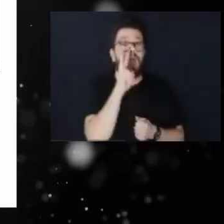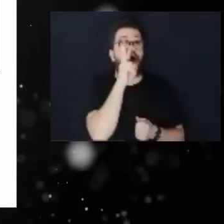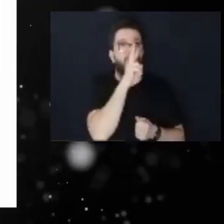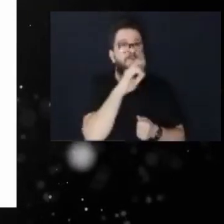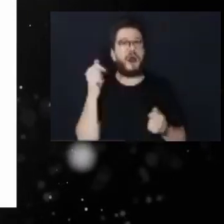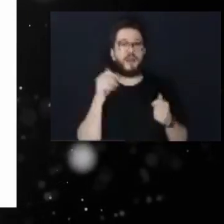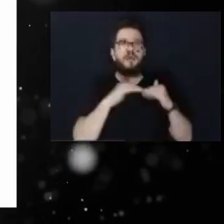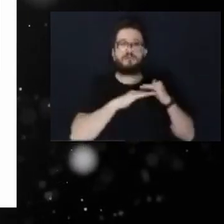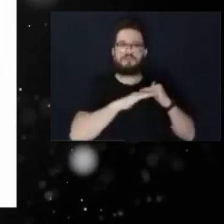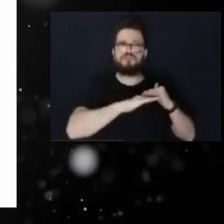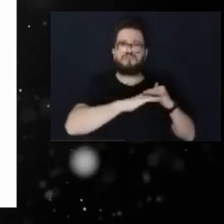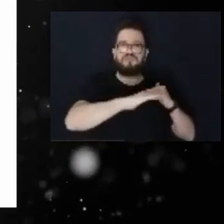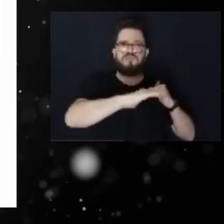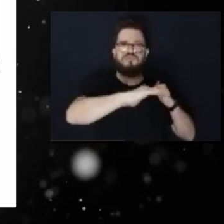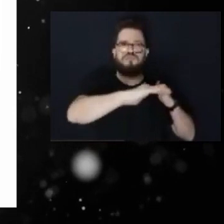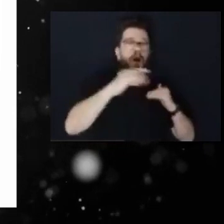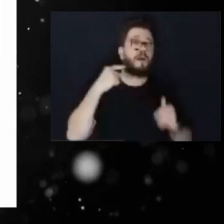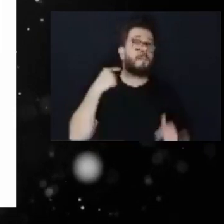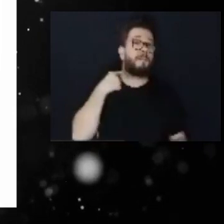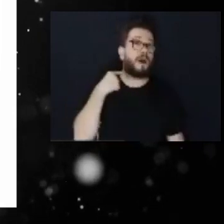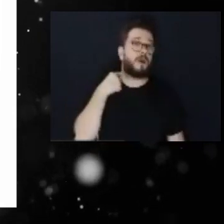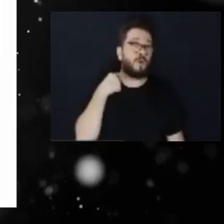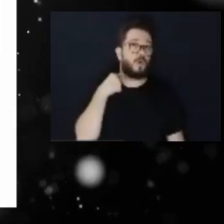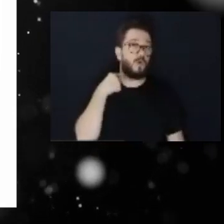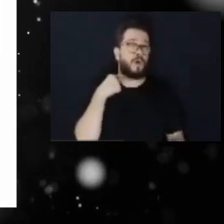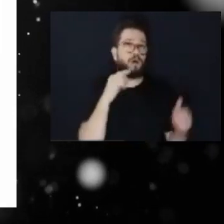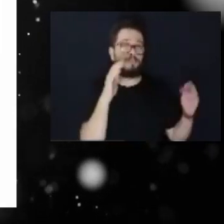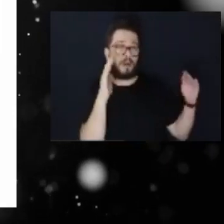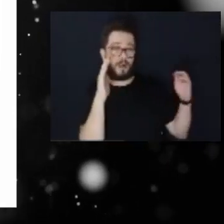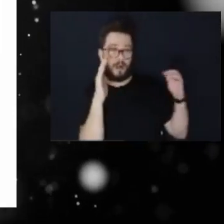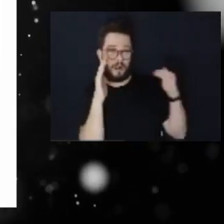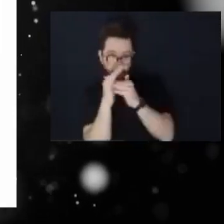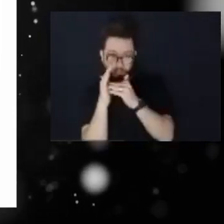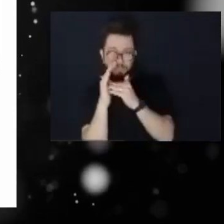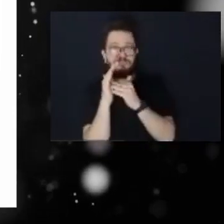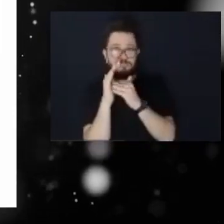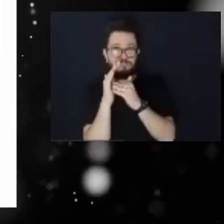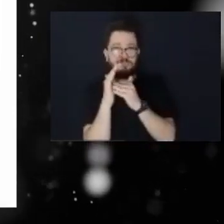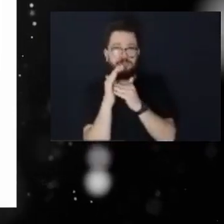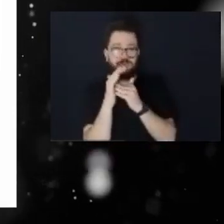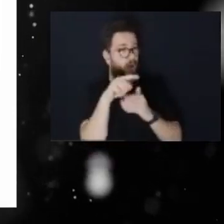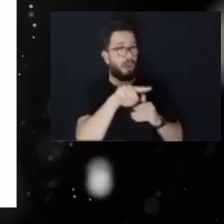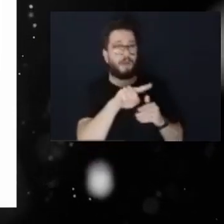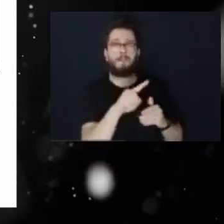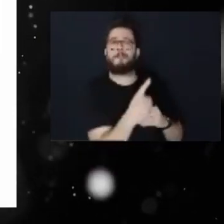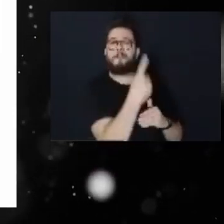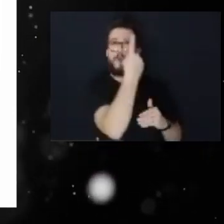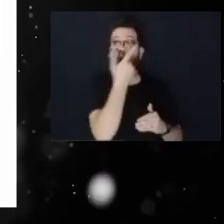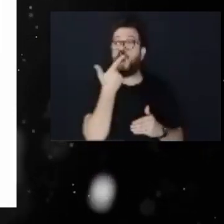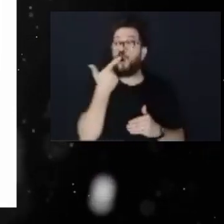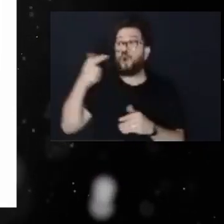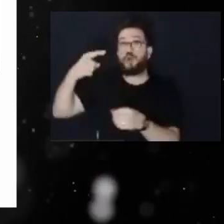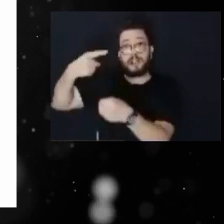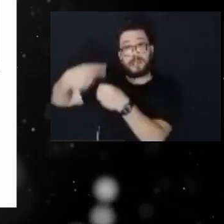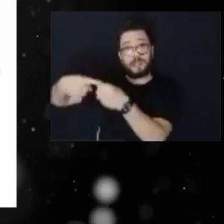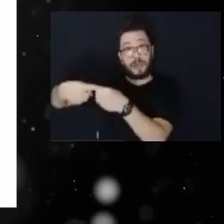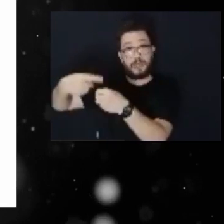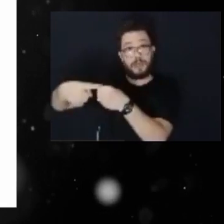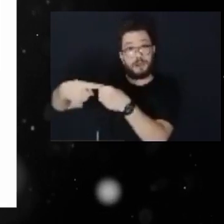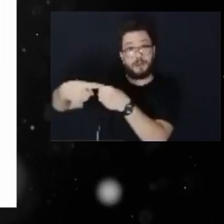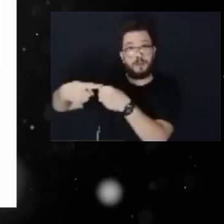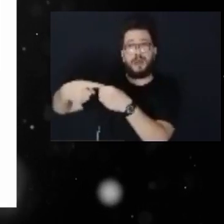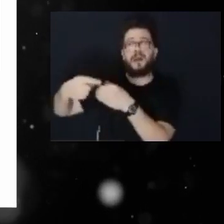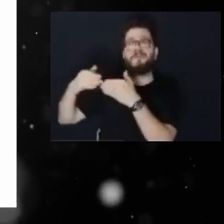estabilidade no final de maio, muito mais cedo do que as outras cidades, porque fez isolamento social. Ou